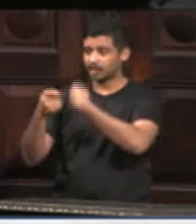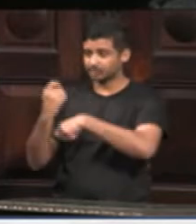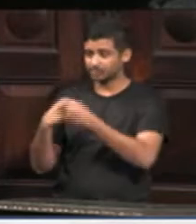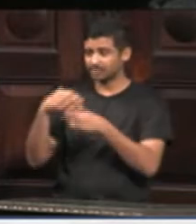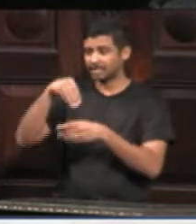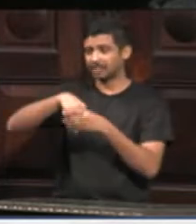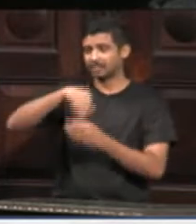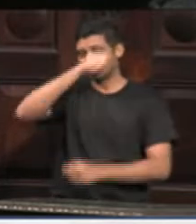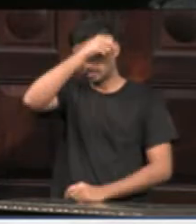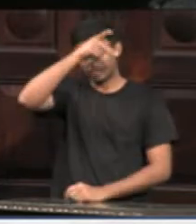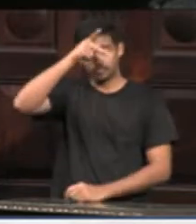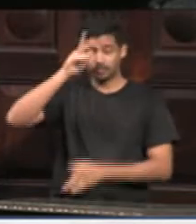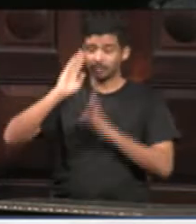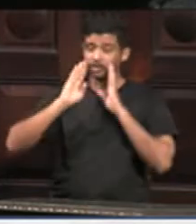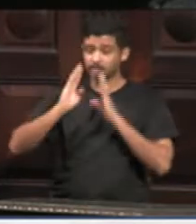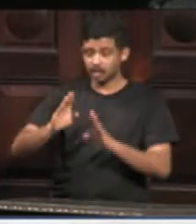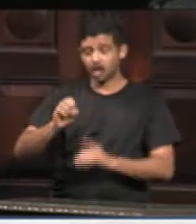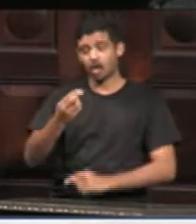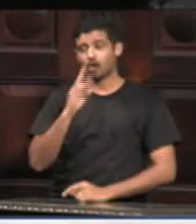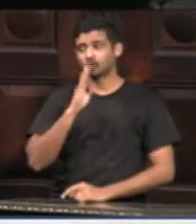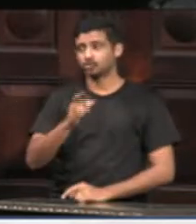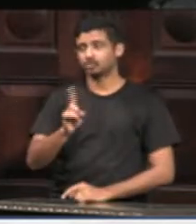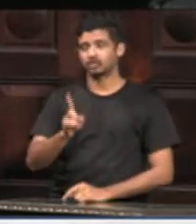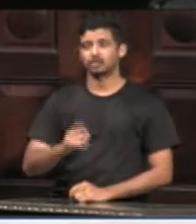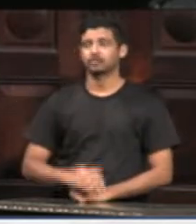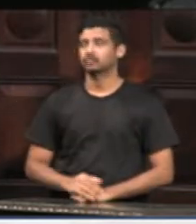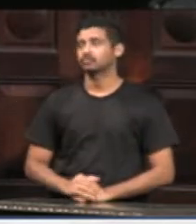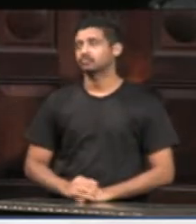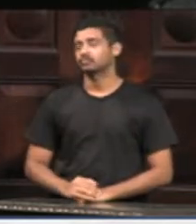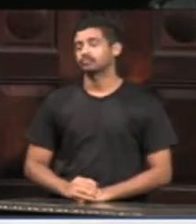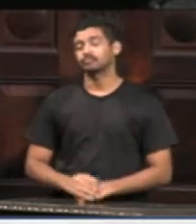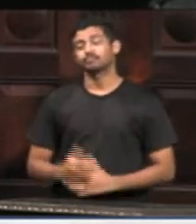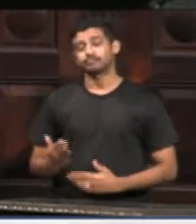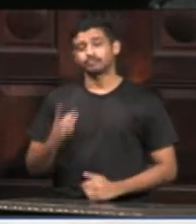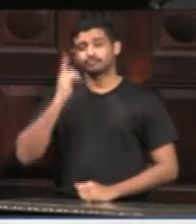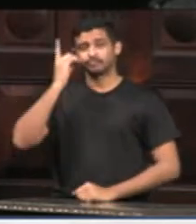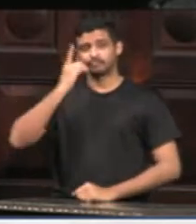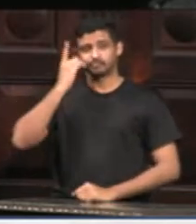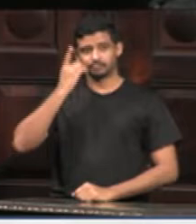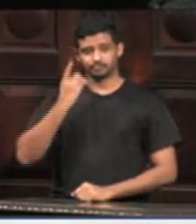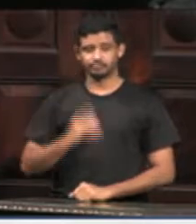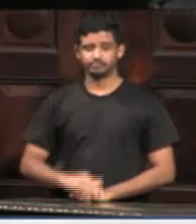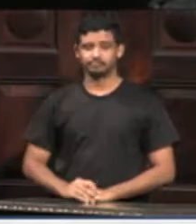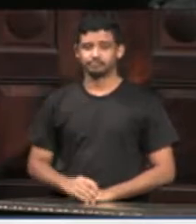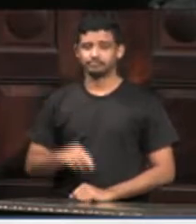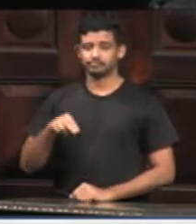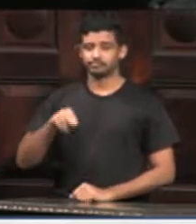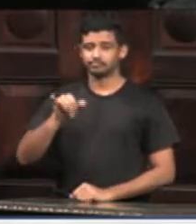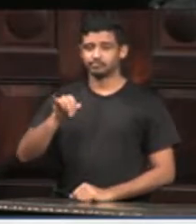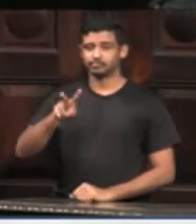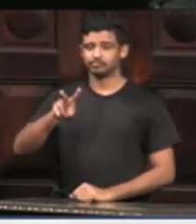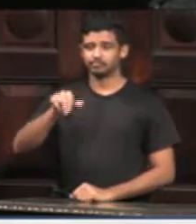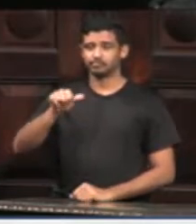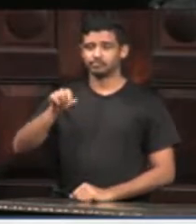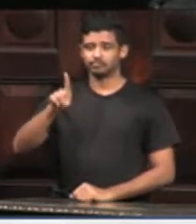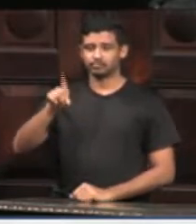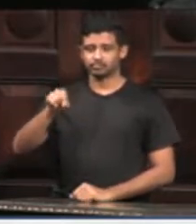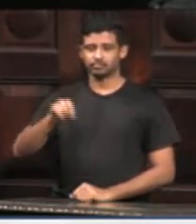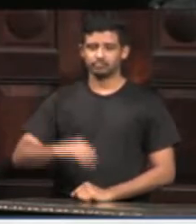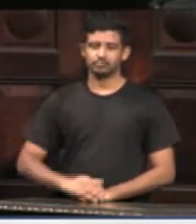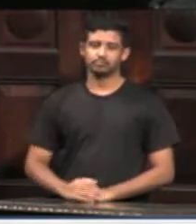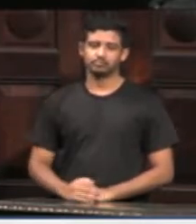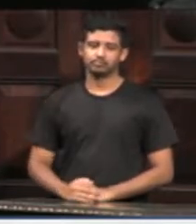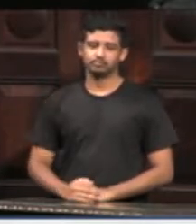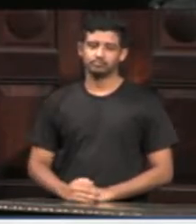pública, direta ou indireta. Deputado Nivaldo Mulim, salvo erro aqui